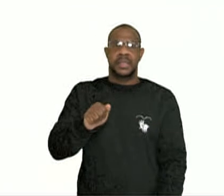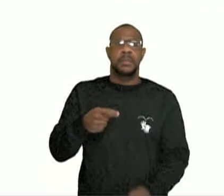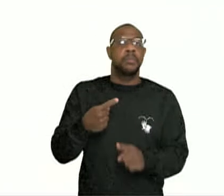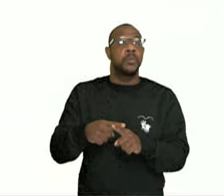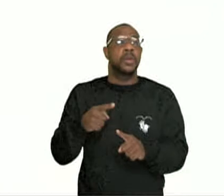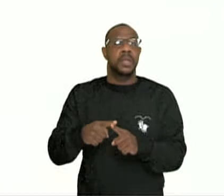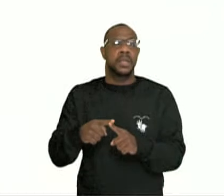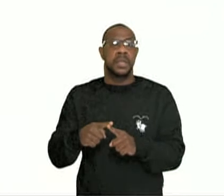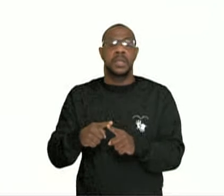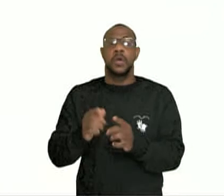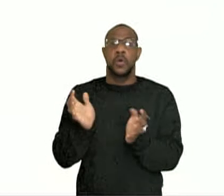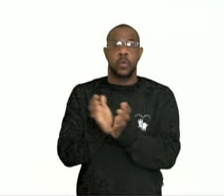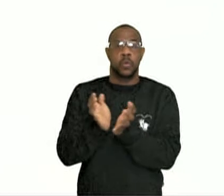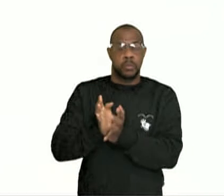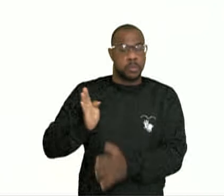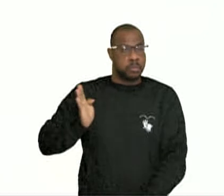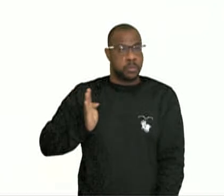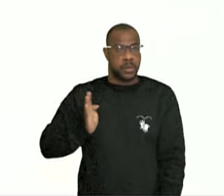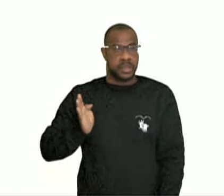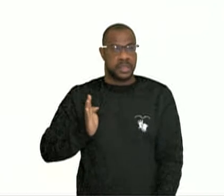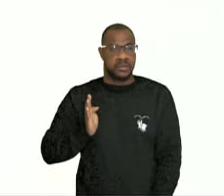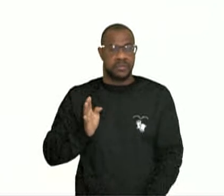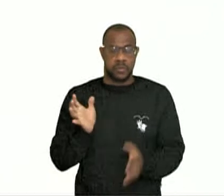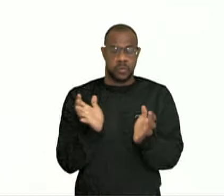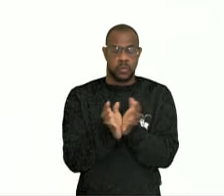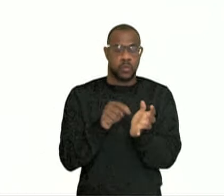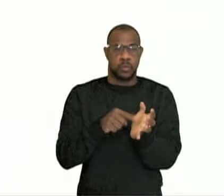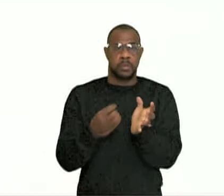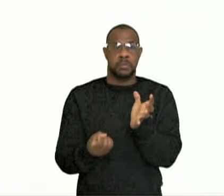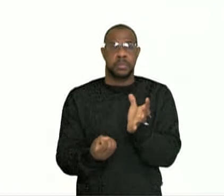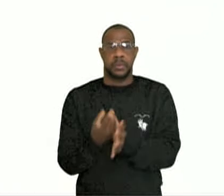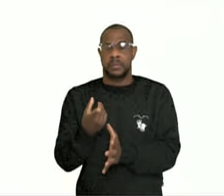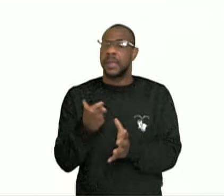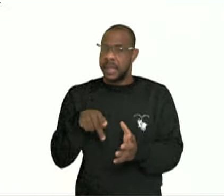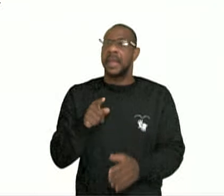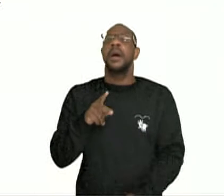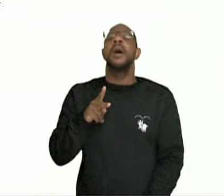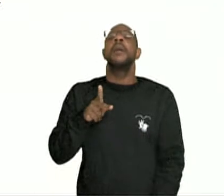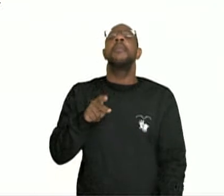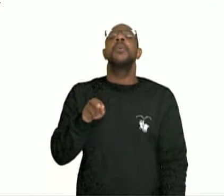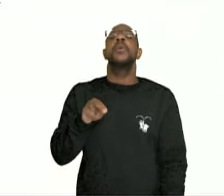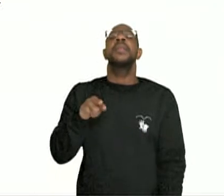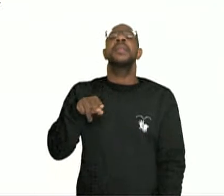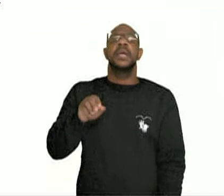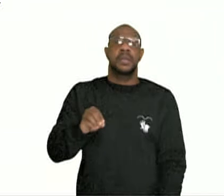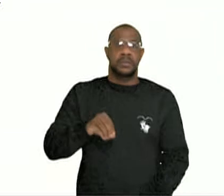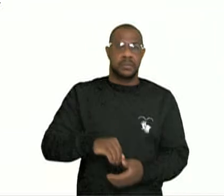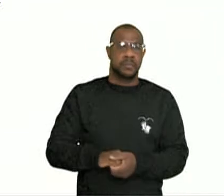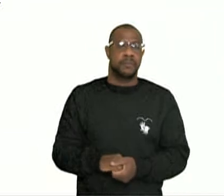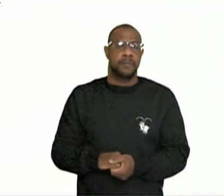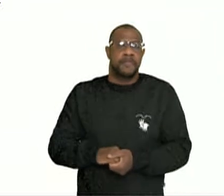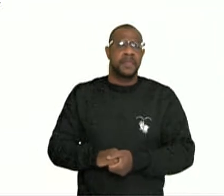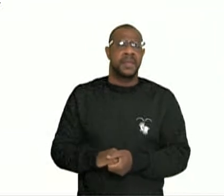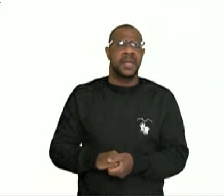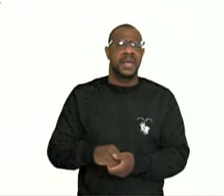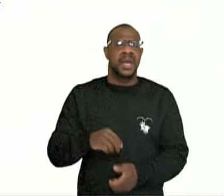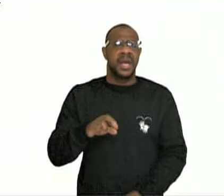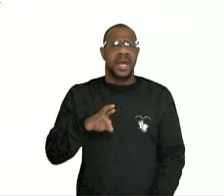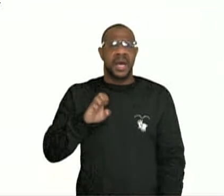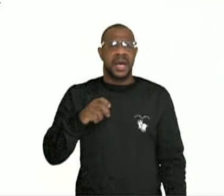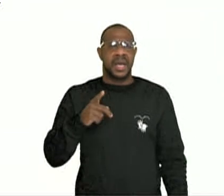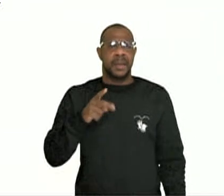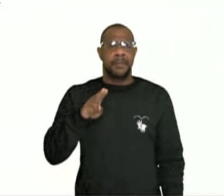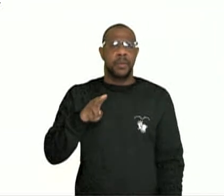que compunham o parlamento serem eles puritanos. Beleza? Gente, República de Cromwell.